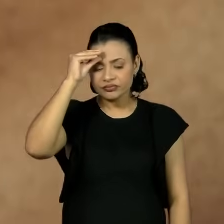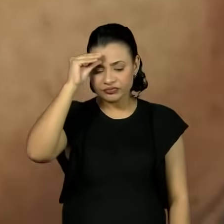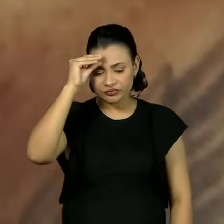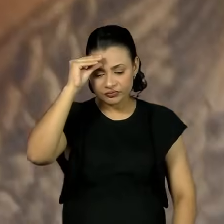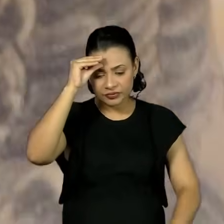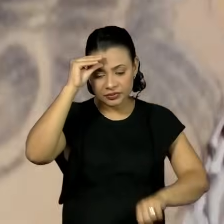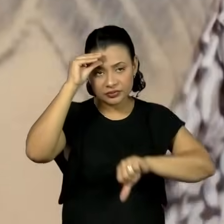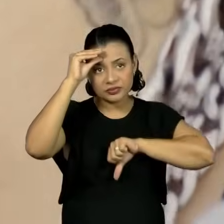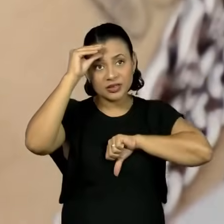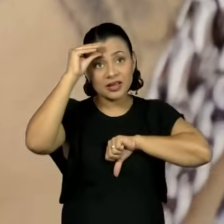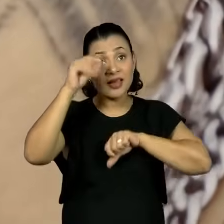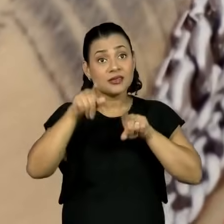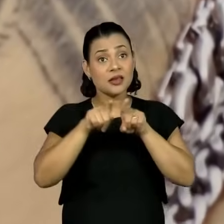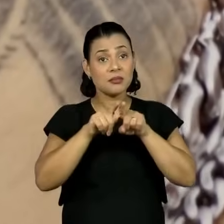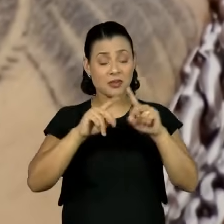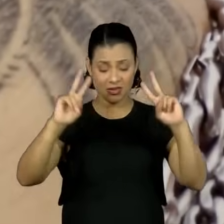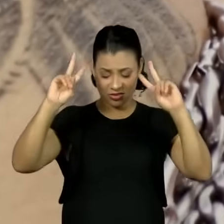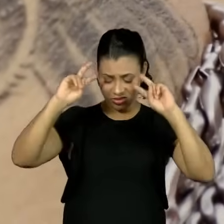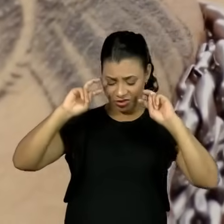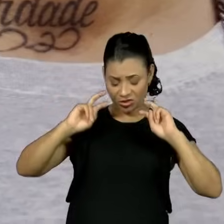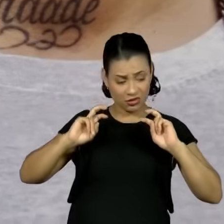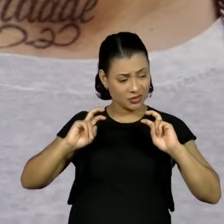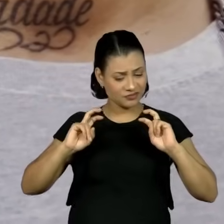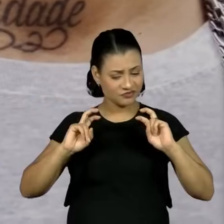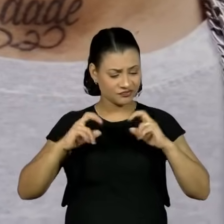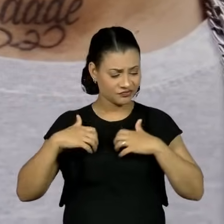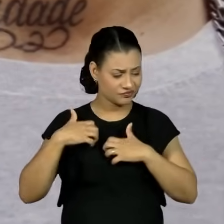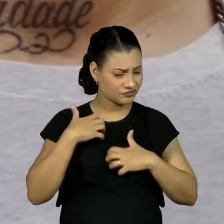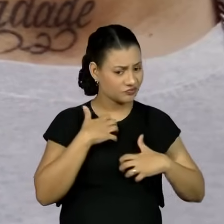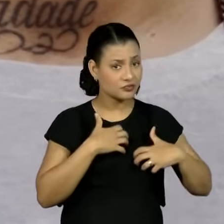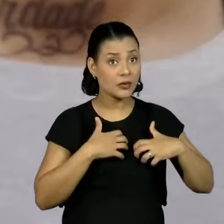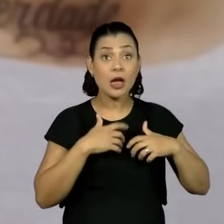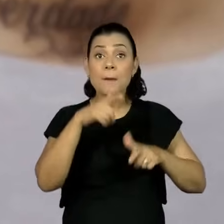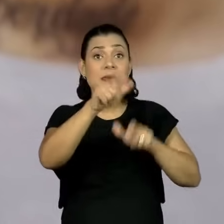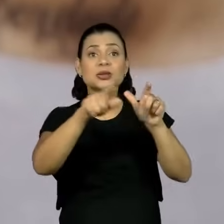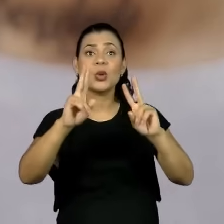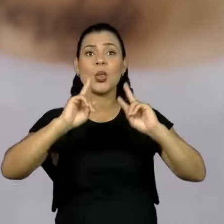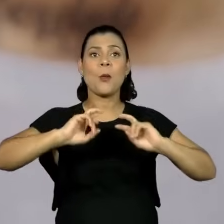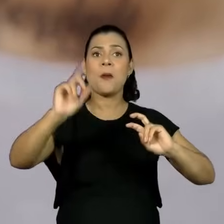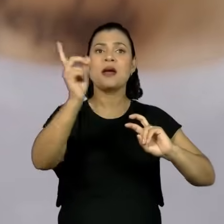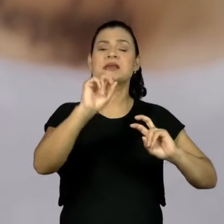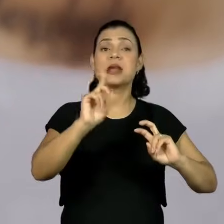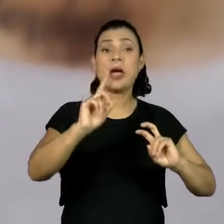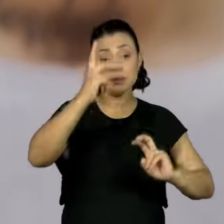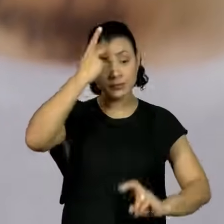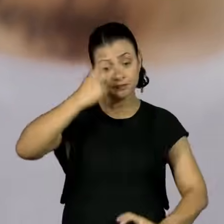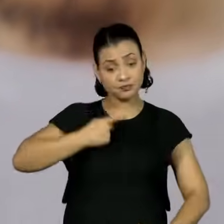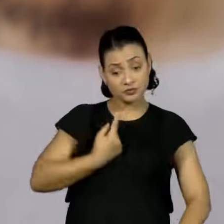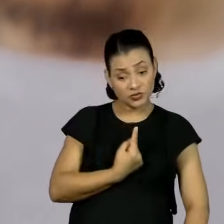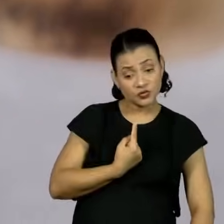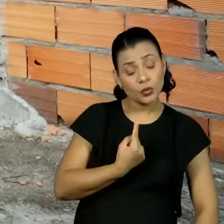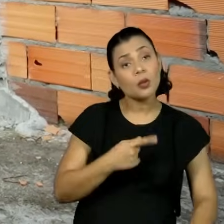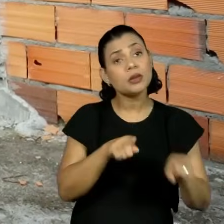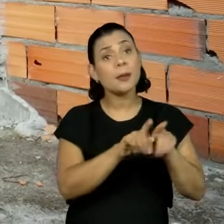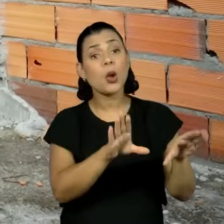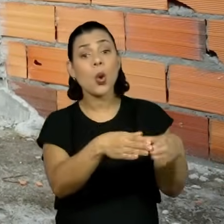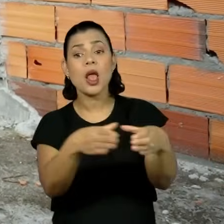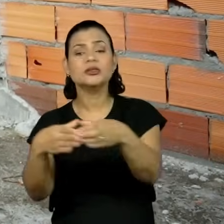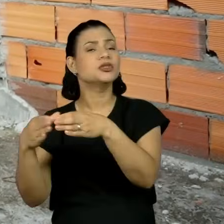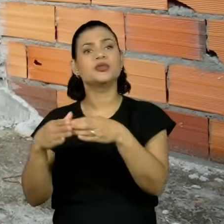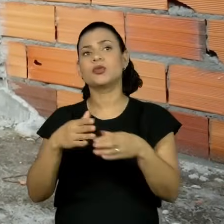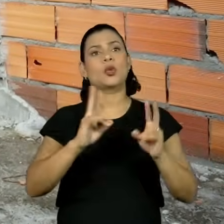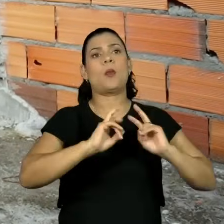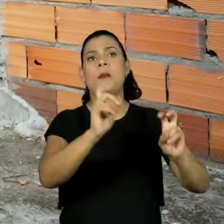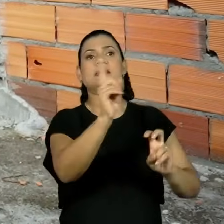falta de autoconfiança. As pessoas não vêem o próprio potencial, seja individualmente, seja coletivamente, como eu já falei, né?